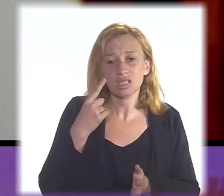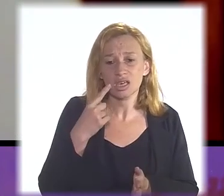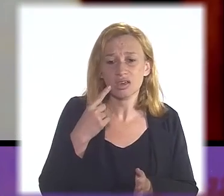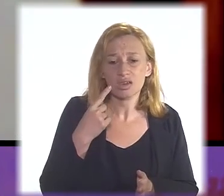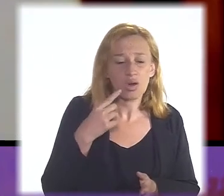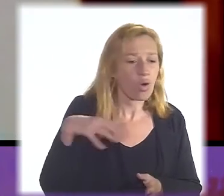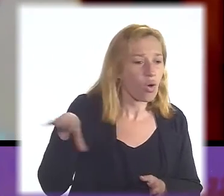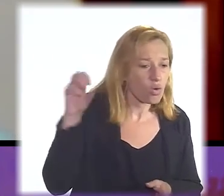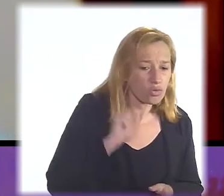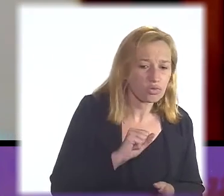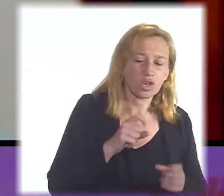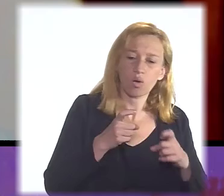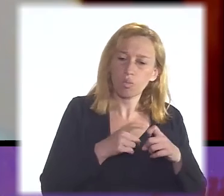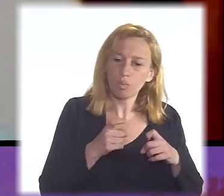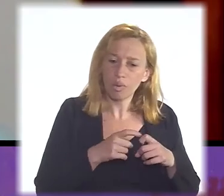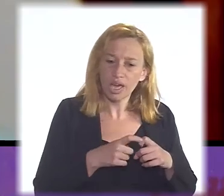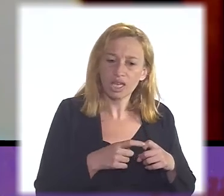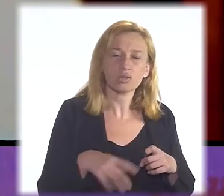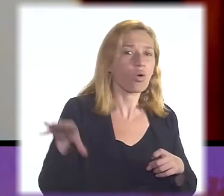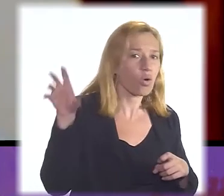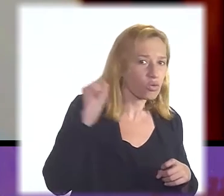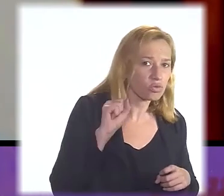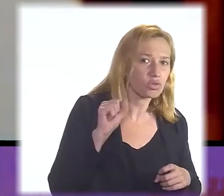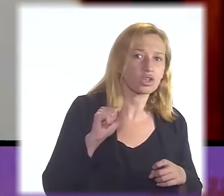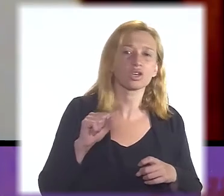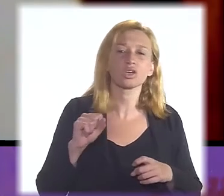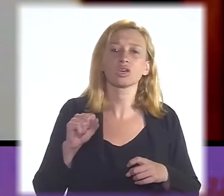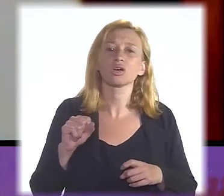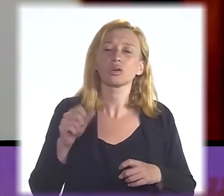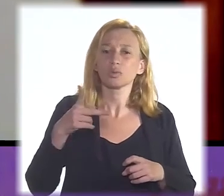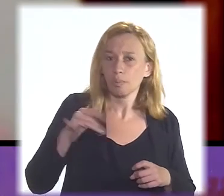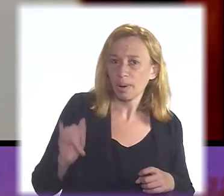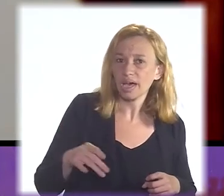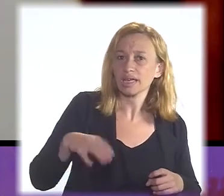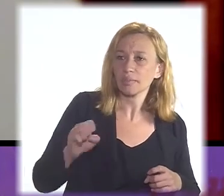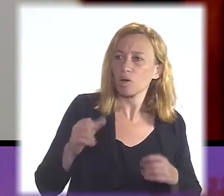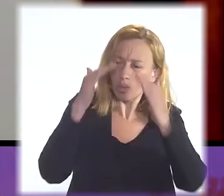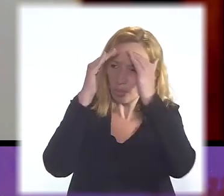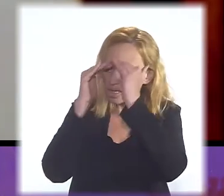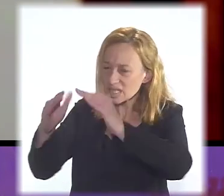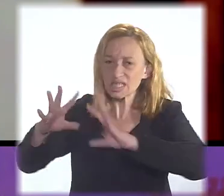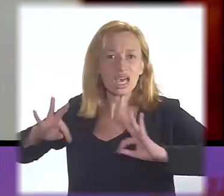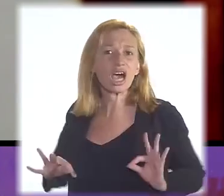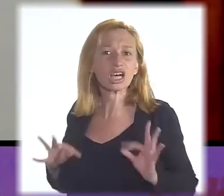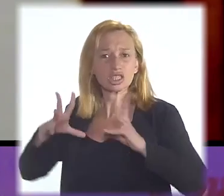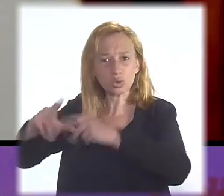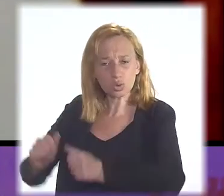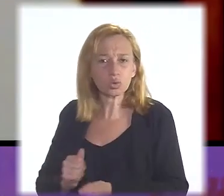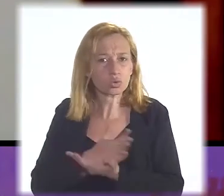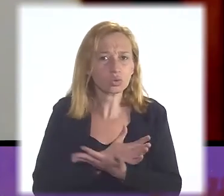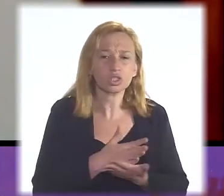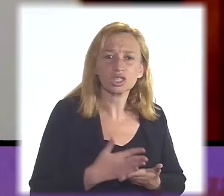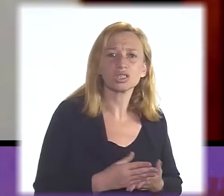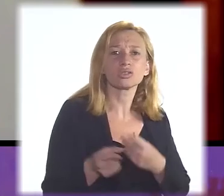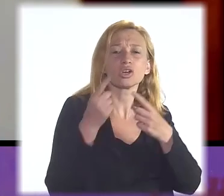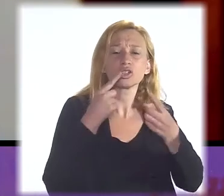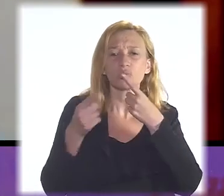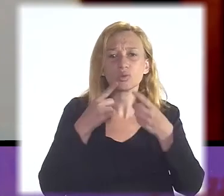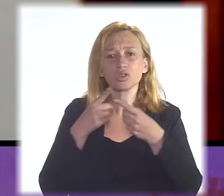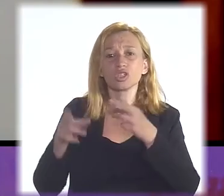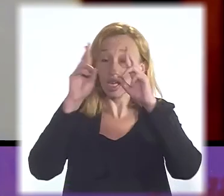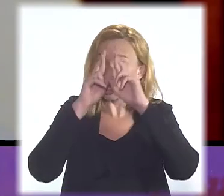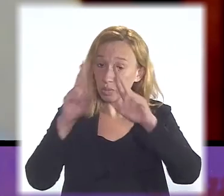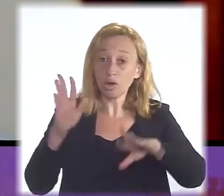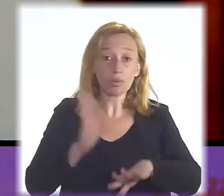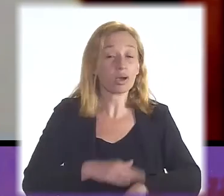o médico, ouvia a autoridade, até religiosa, ouvia a autoridade do pai, da mãe. O princípio da autoridade, o debate era no